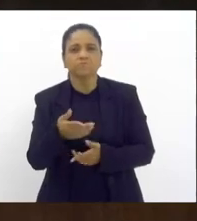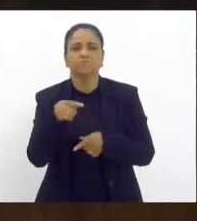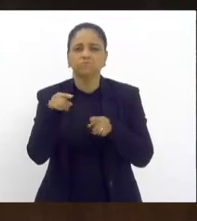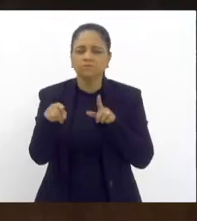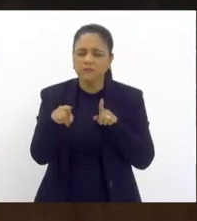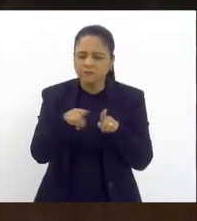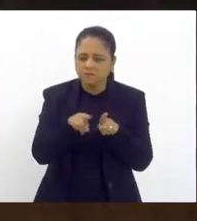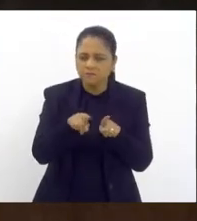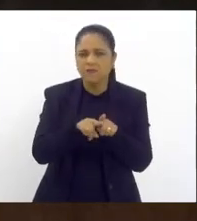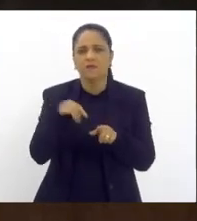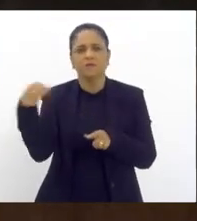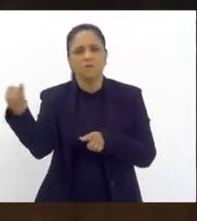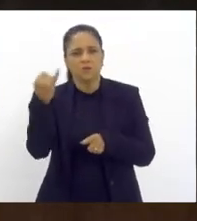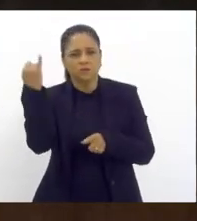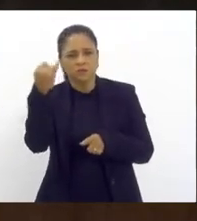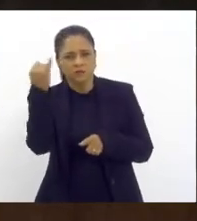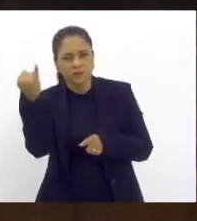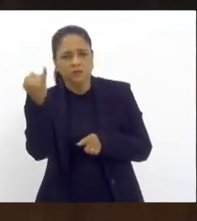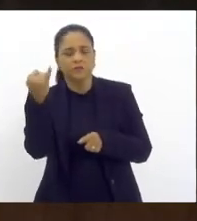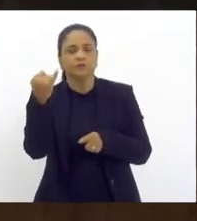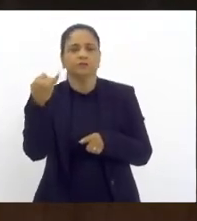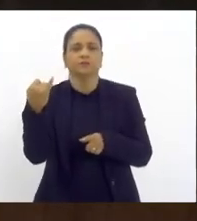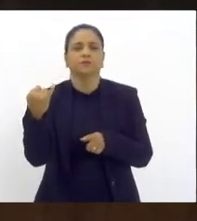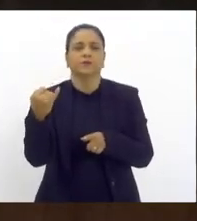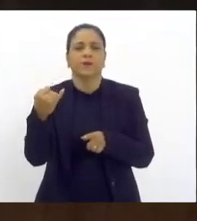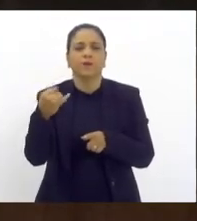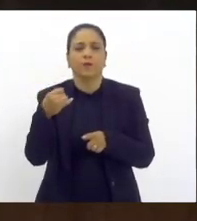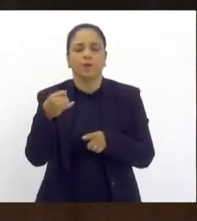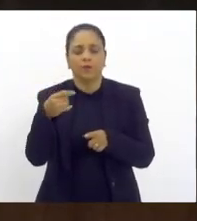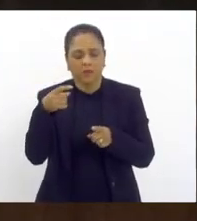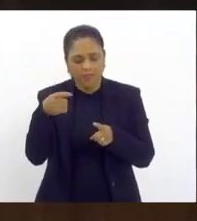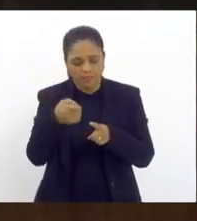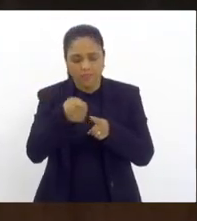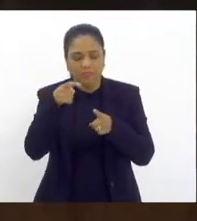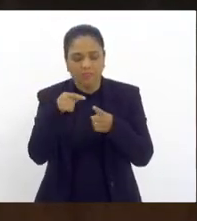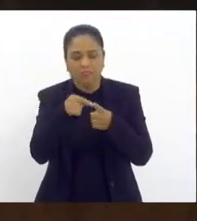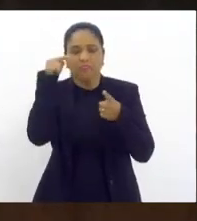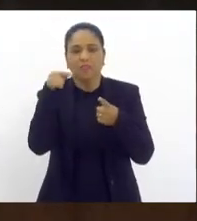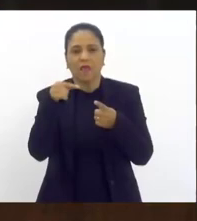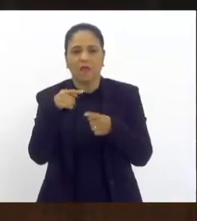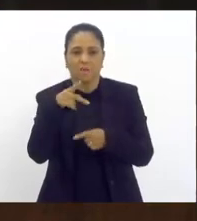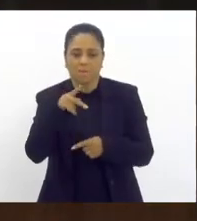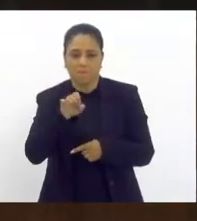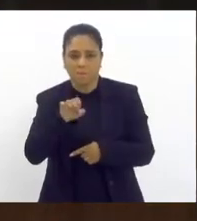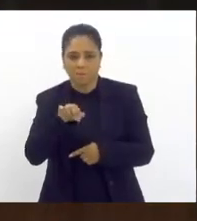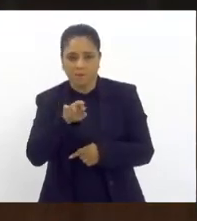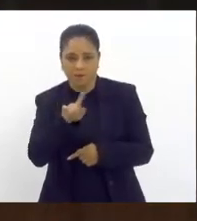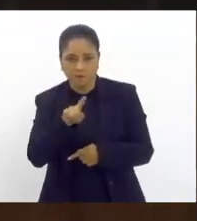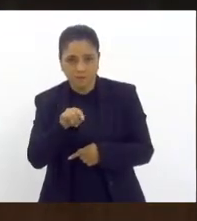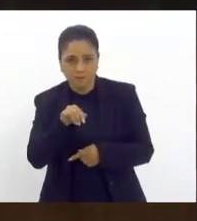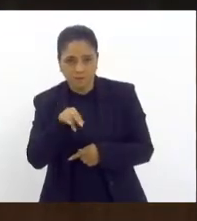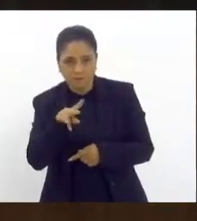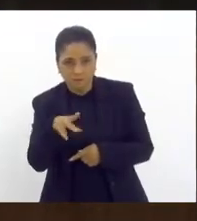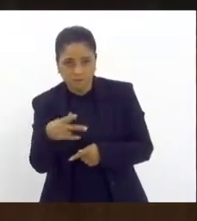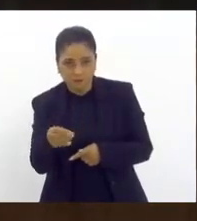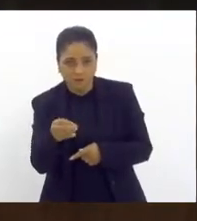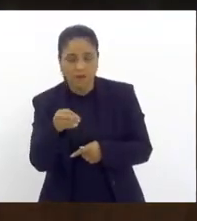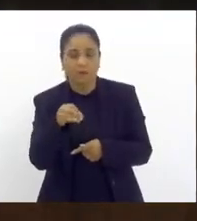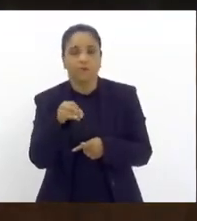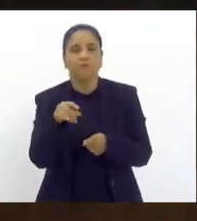a importância do teste do pezinho e, mais que isso, que a gente possa fazer com que